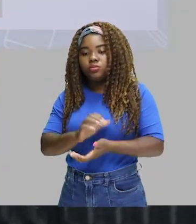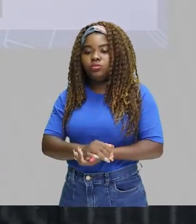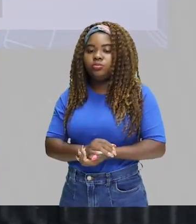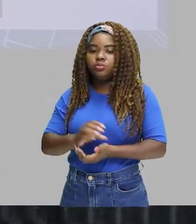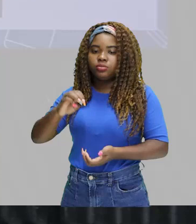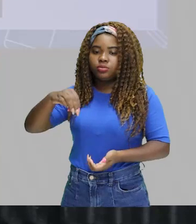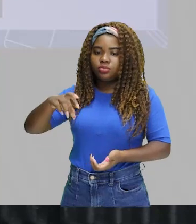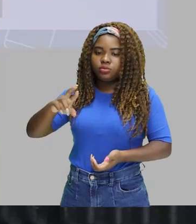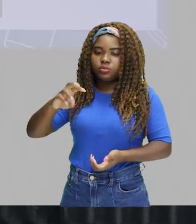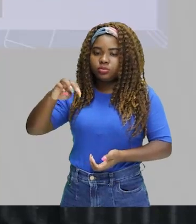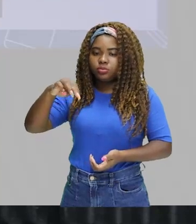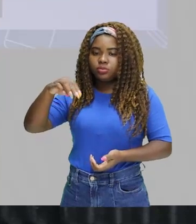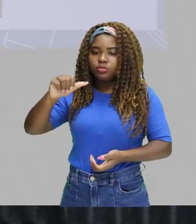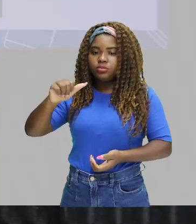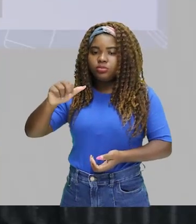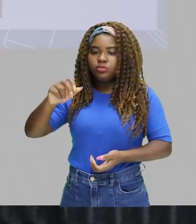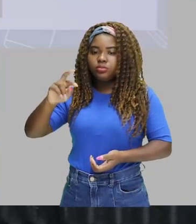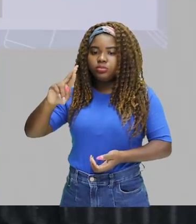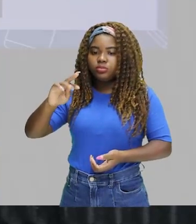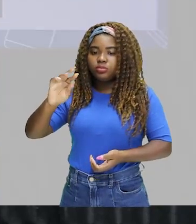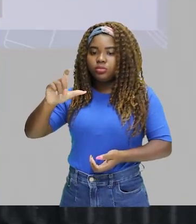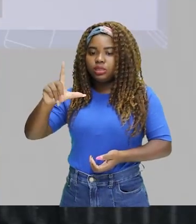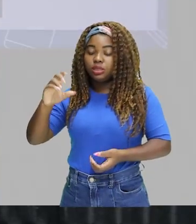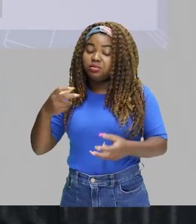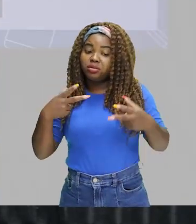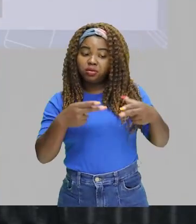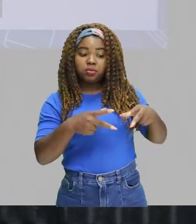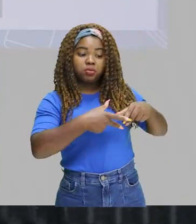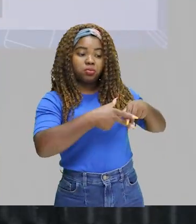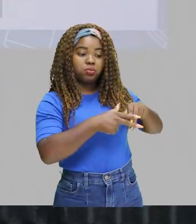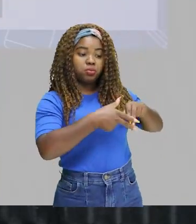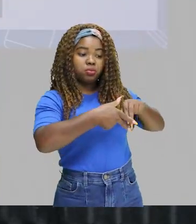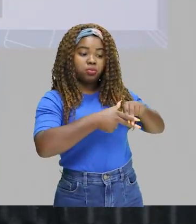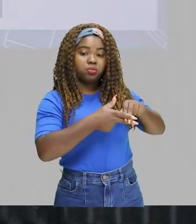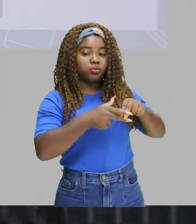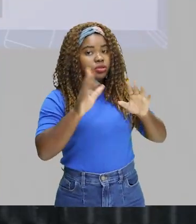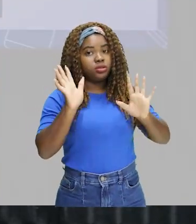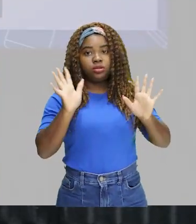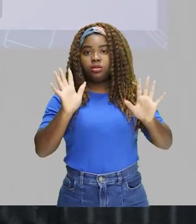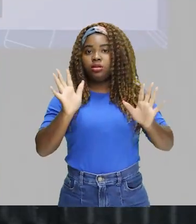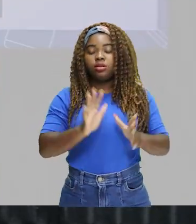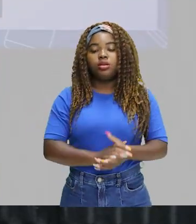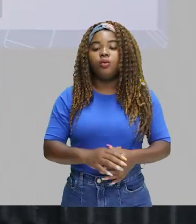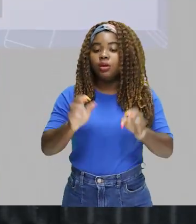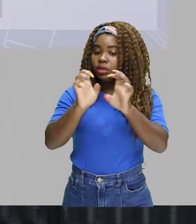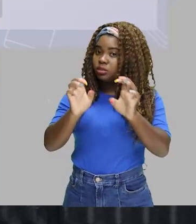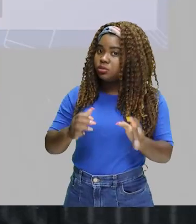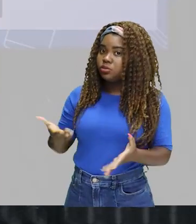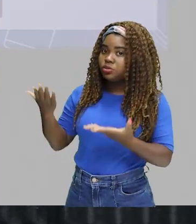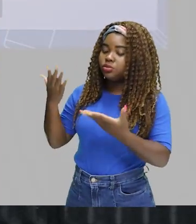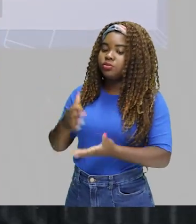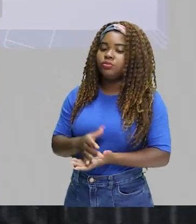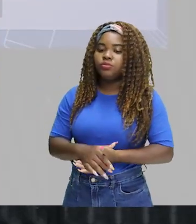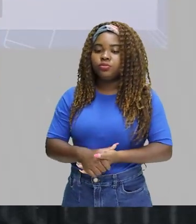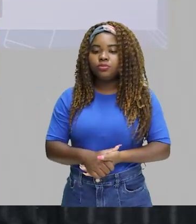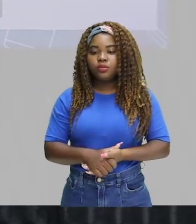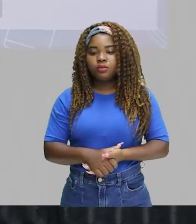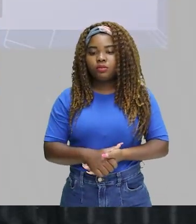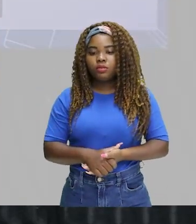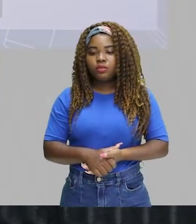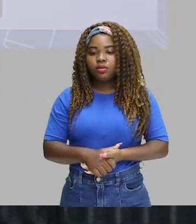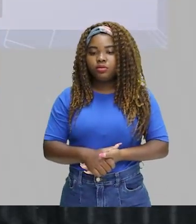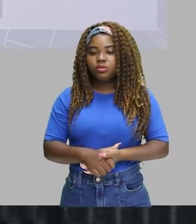esse martelo como nós vemos aí numa oficina. É um martelo aqui, ó, ele tem essa estruturação aqui, ó. Eles realizam